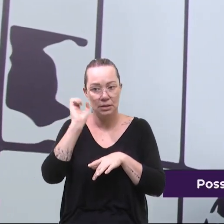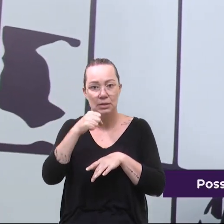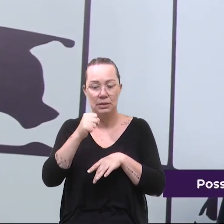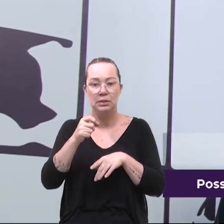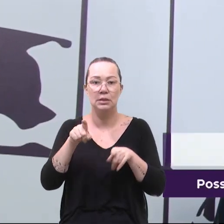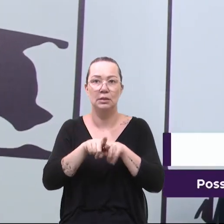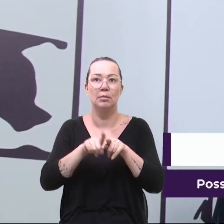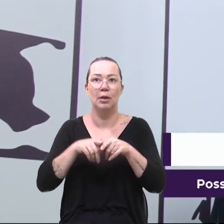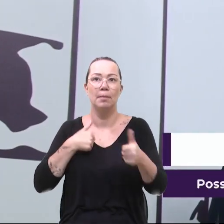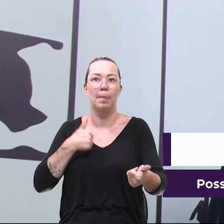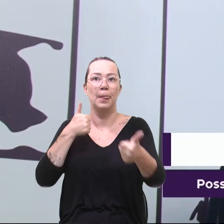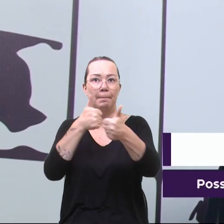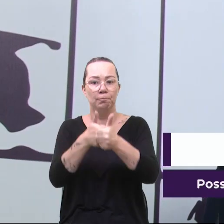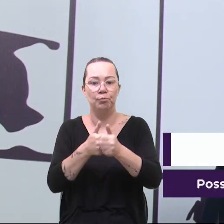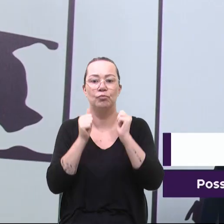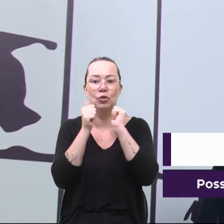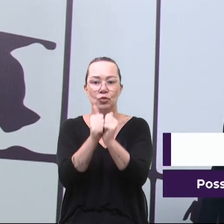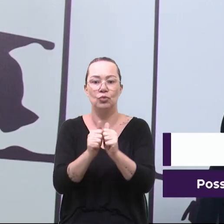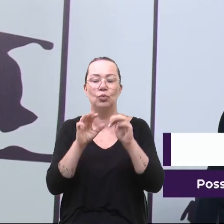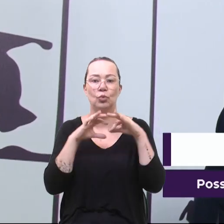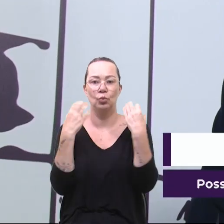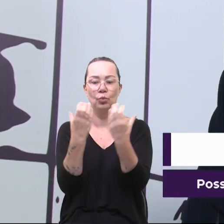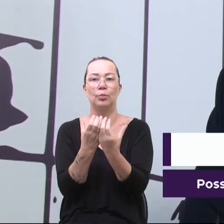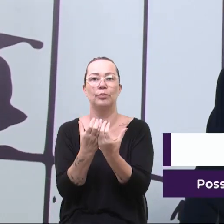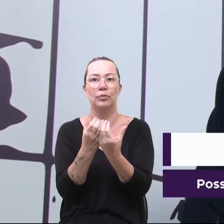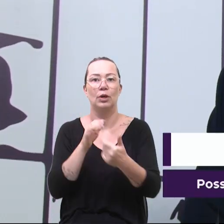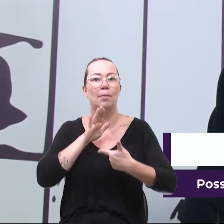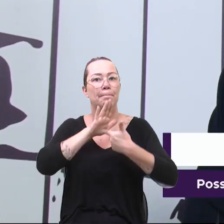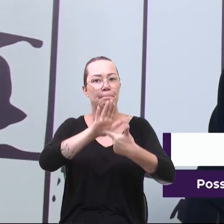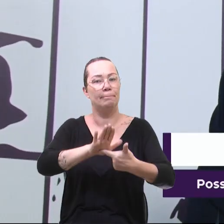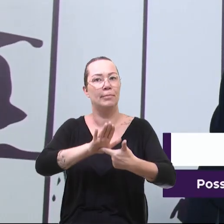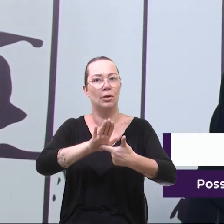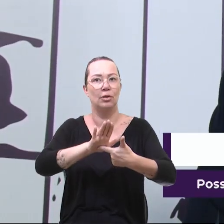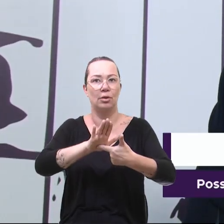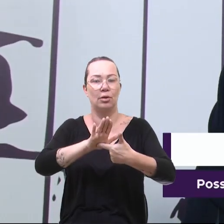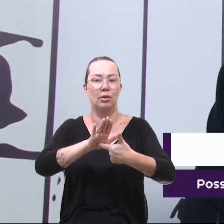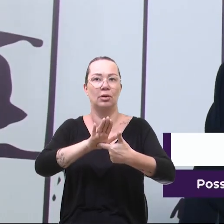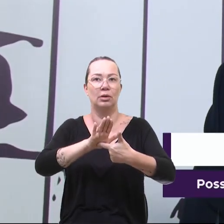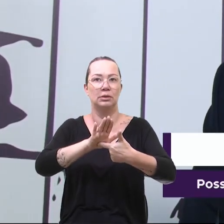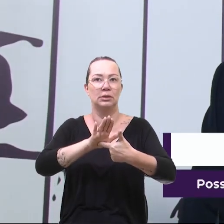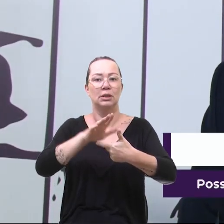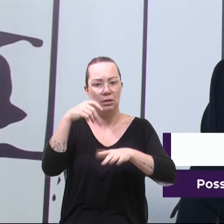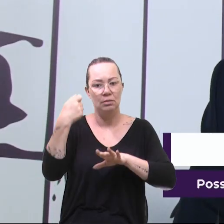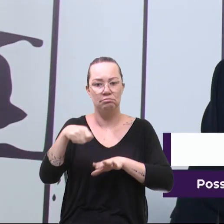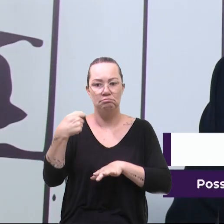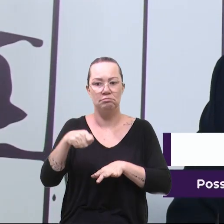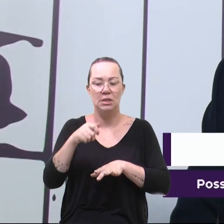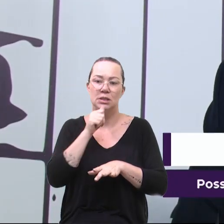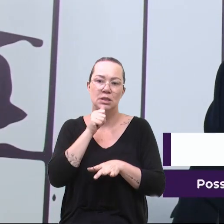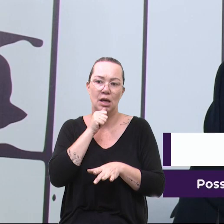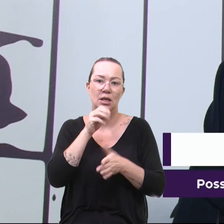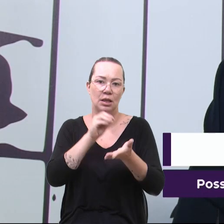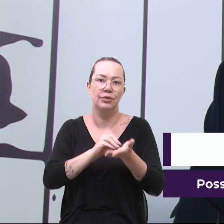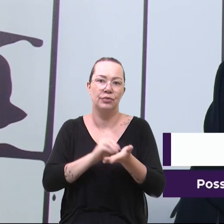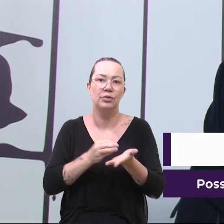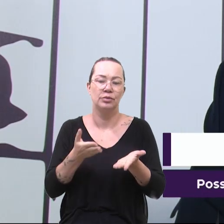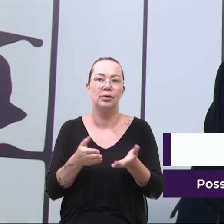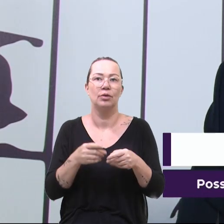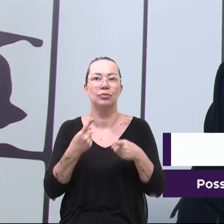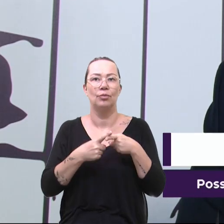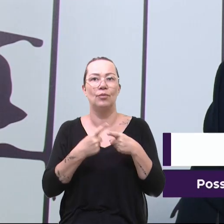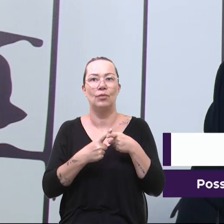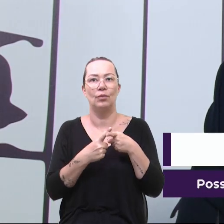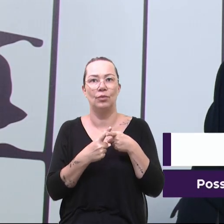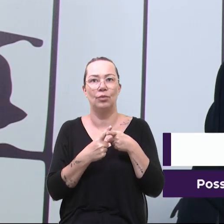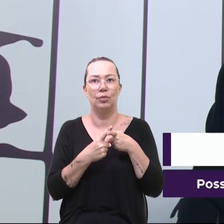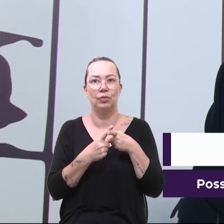a aproximação nossa com a comunidade mostra mais uma certa necessidade ainda, né, que falta para nós. Porque